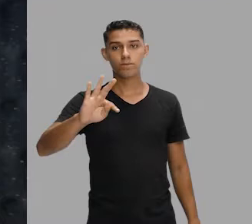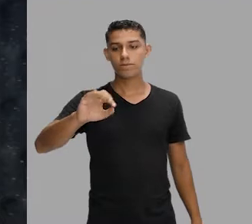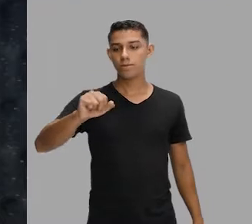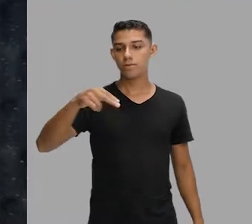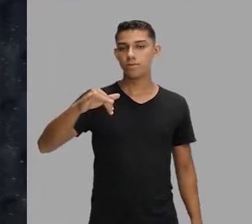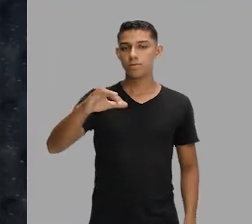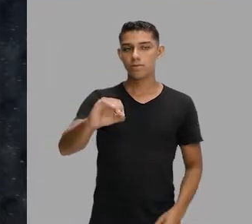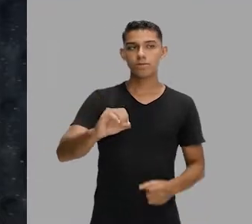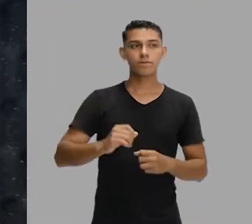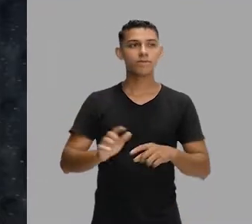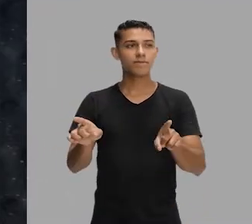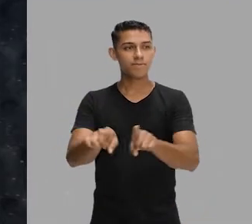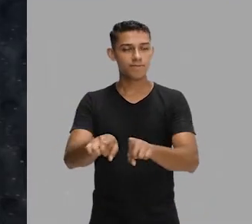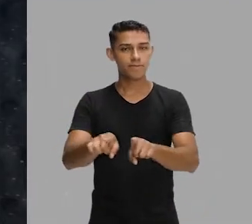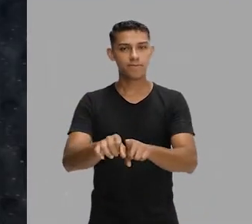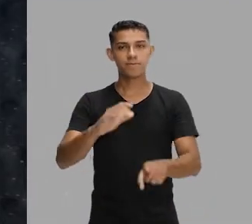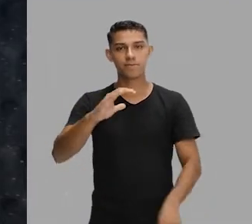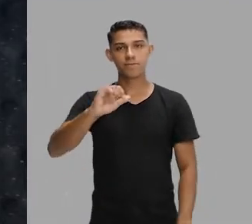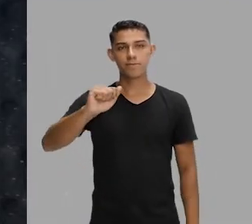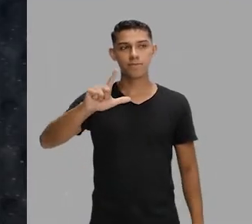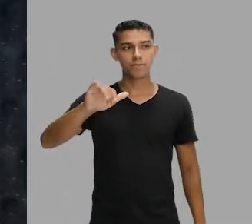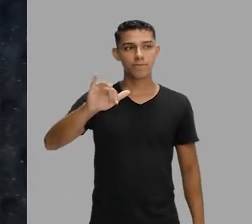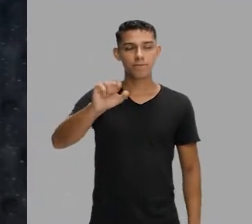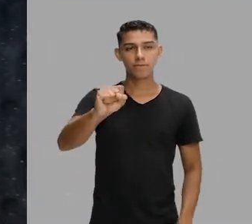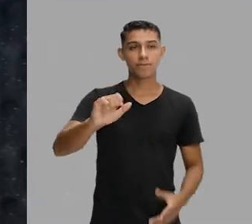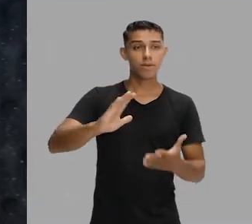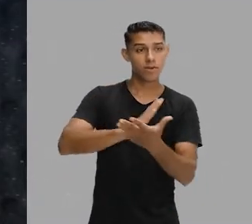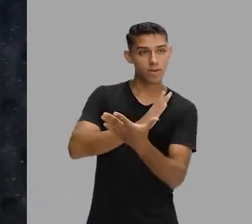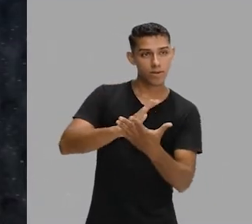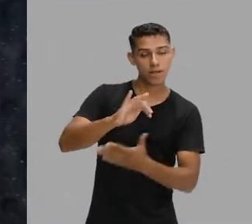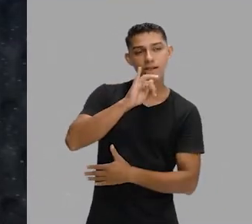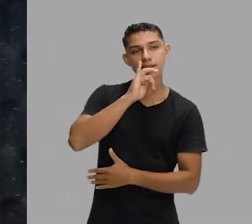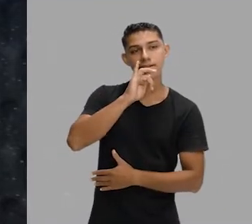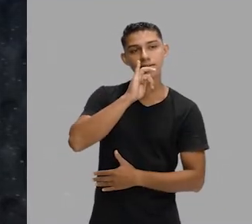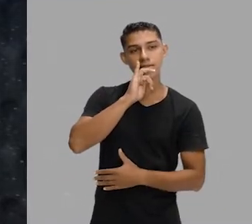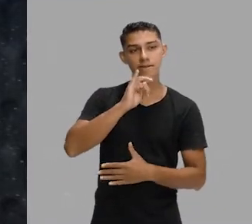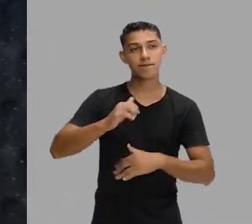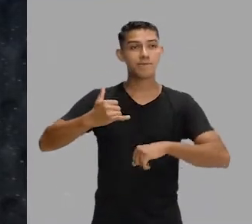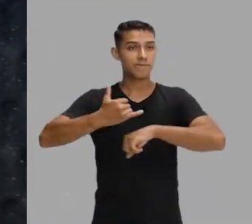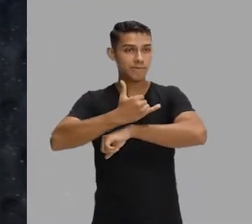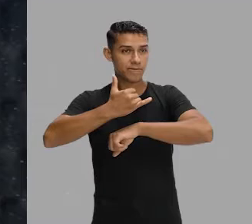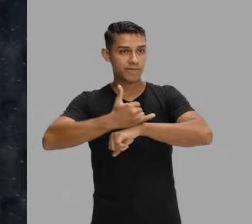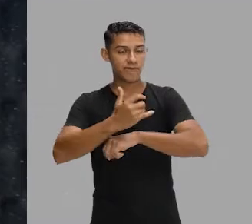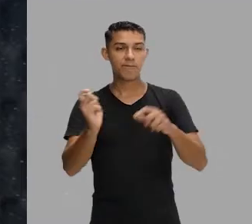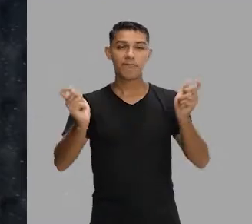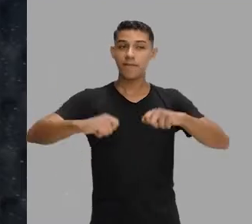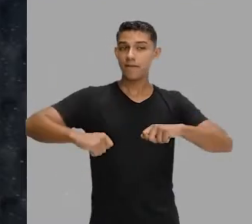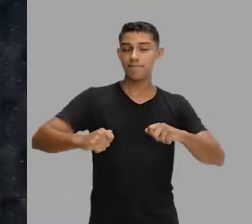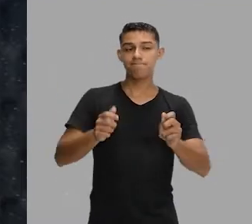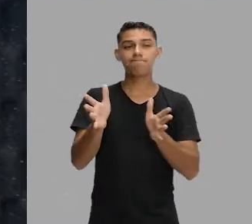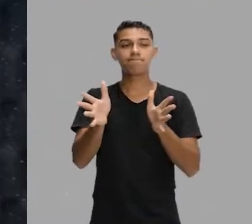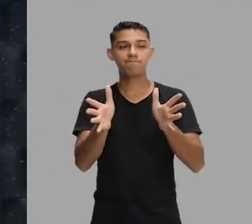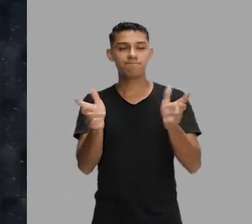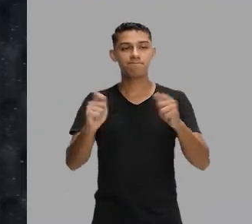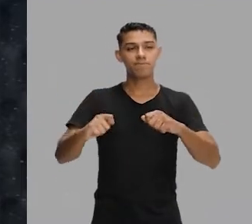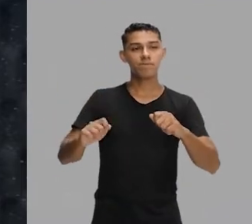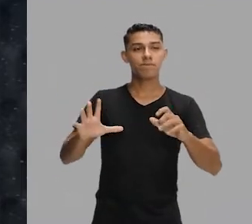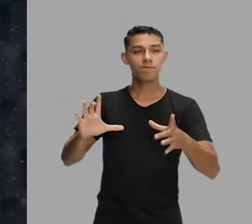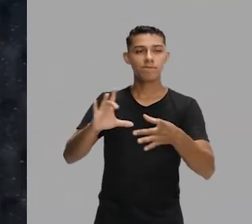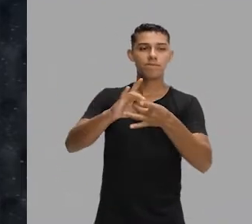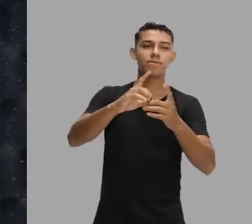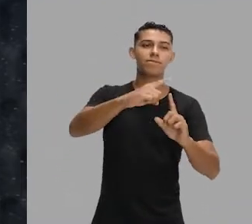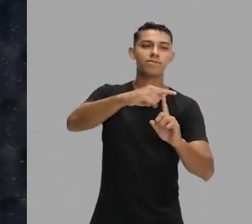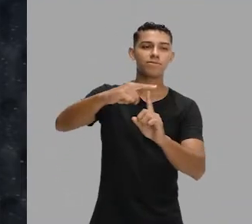magnésio e o cádmio. São alguns exemplos, certo, de metais que estabelecem esses tipos de